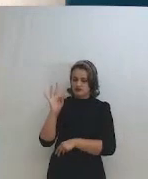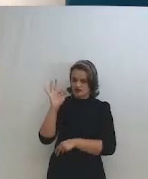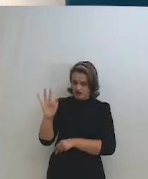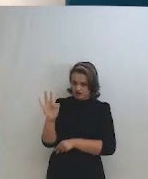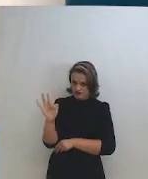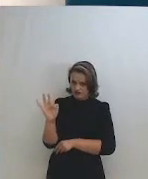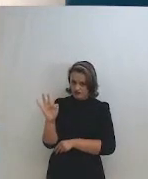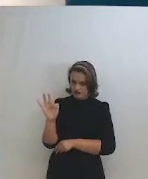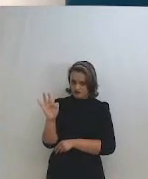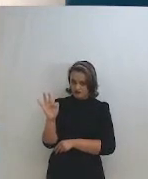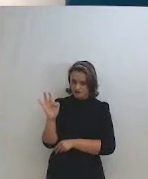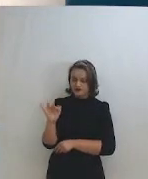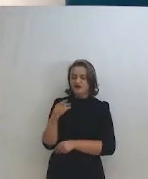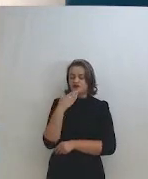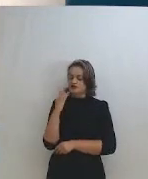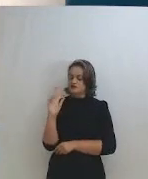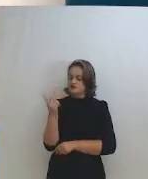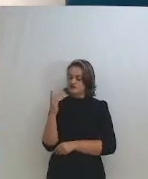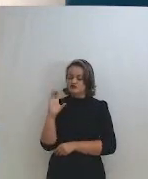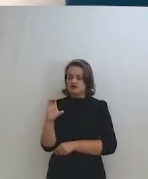habeas corpus número